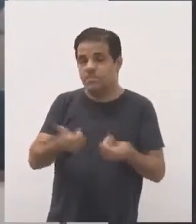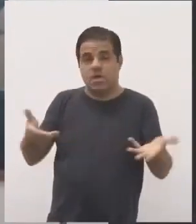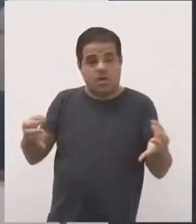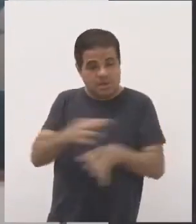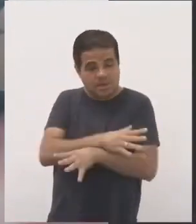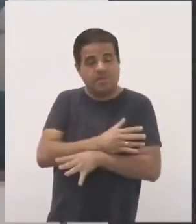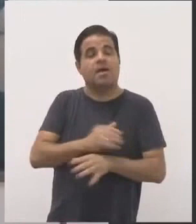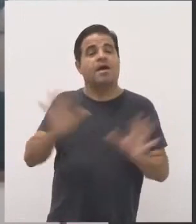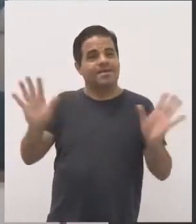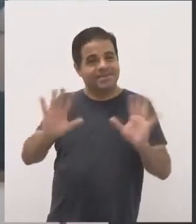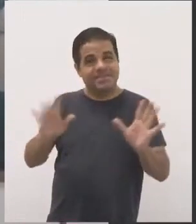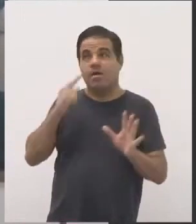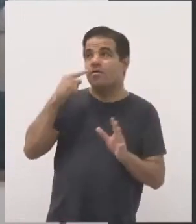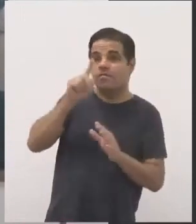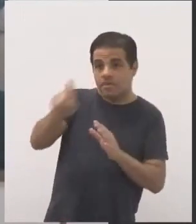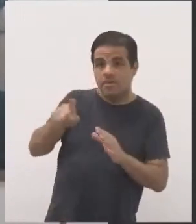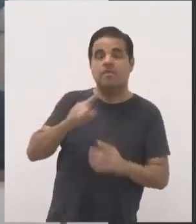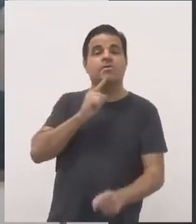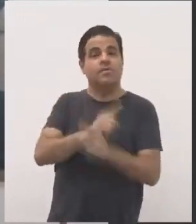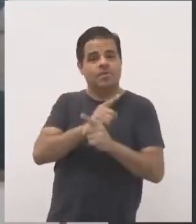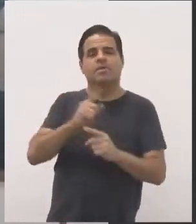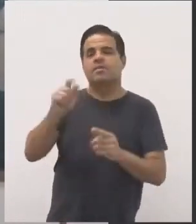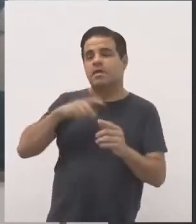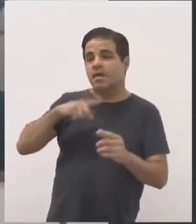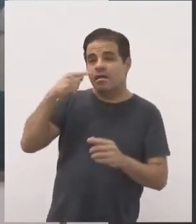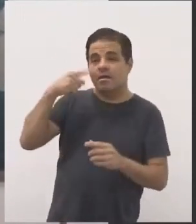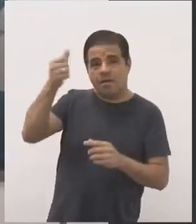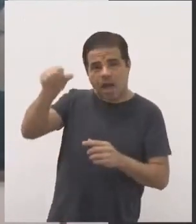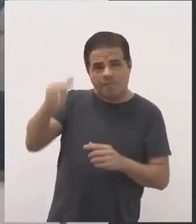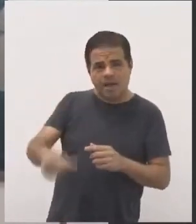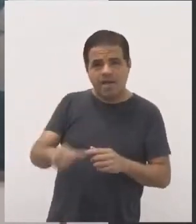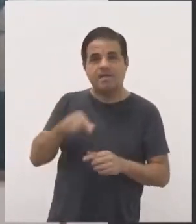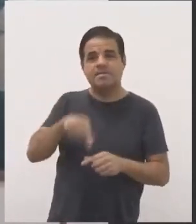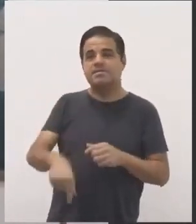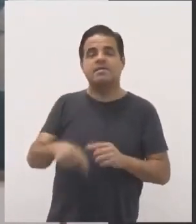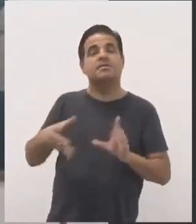despedindo aqui, vocês viram aí o QR Code para vocês fazerem uma avaliação dessa